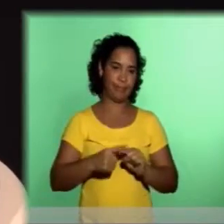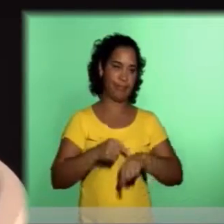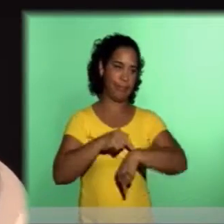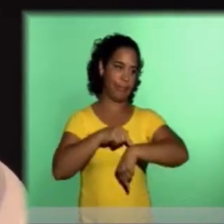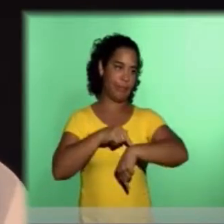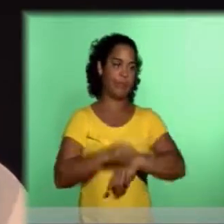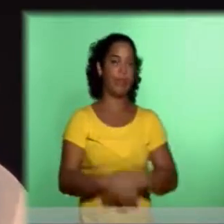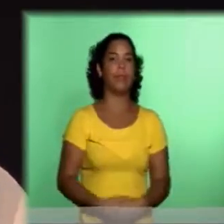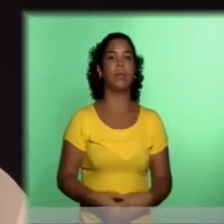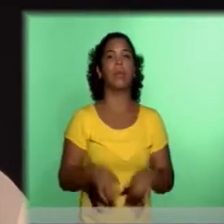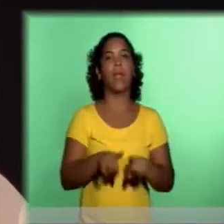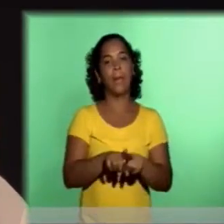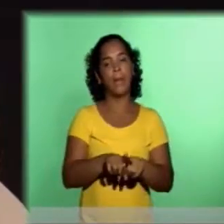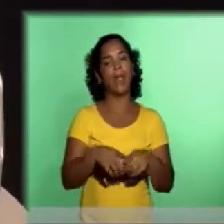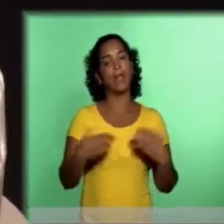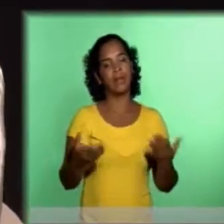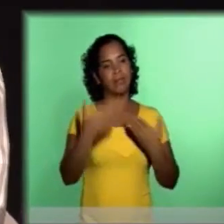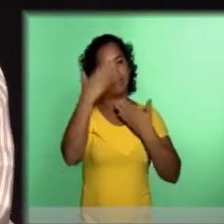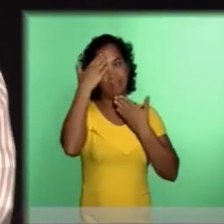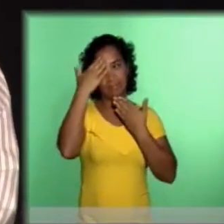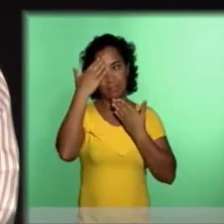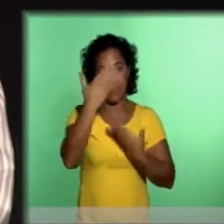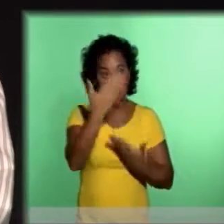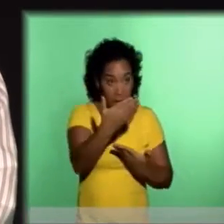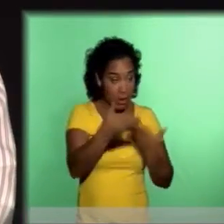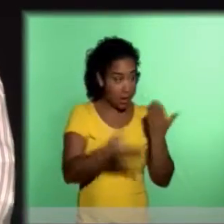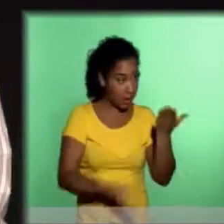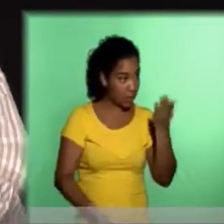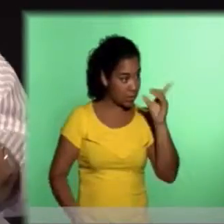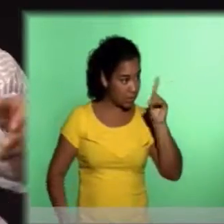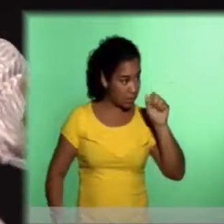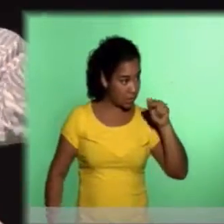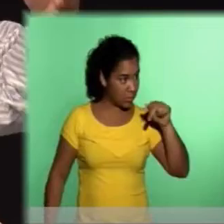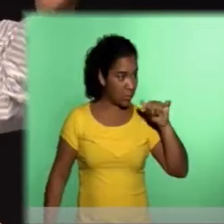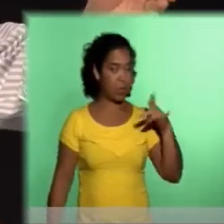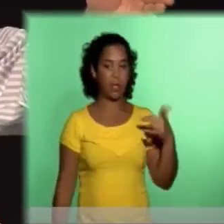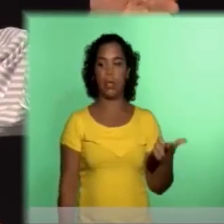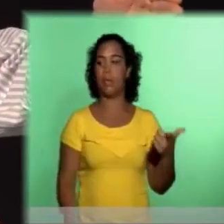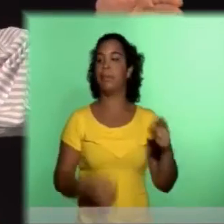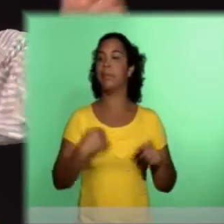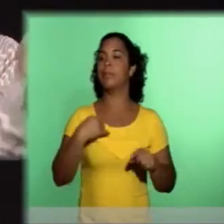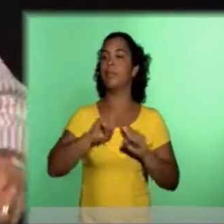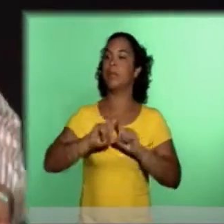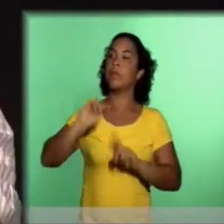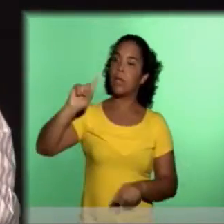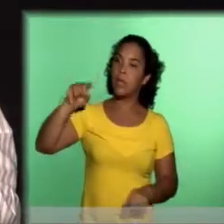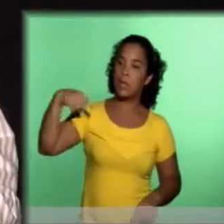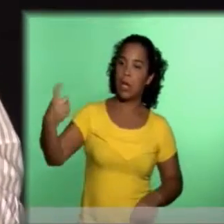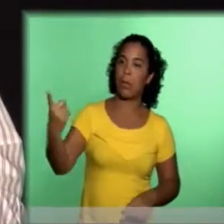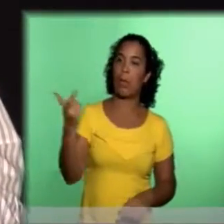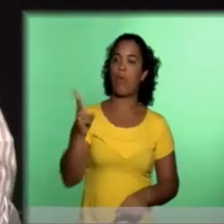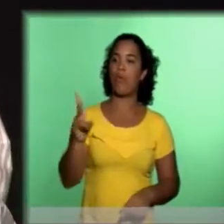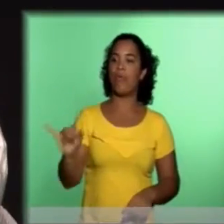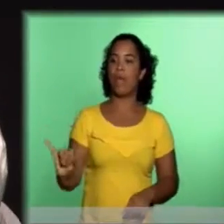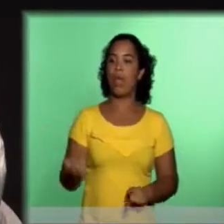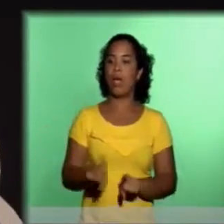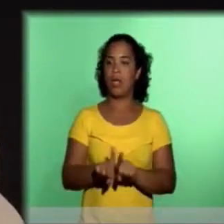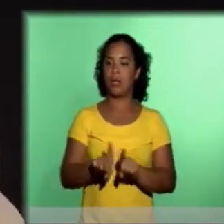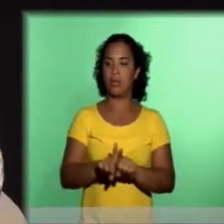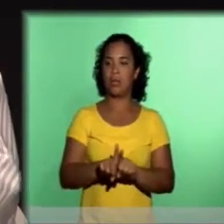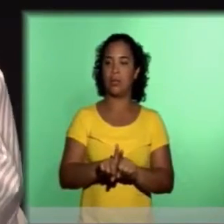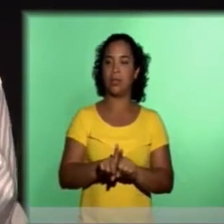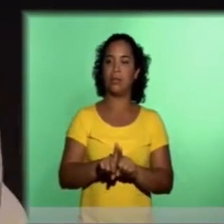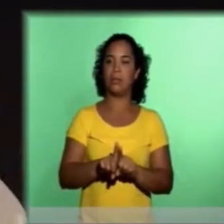nós queremos agradecer a apresentação, dizer que logo em seguida nós teremos